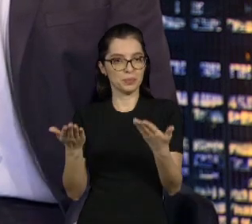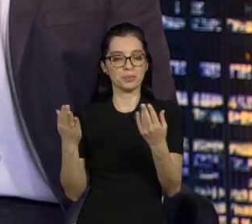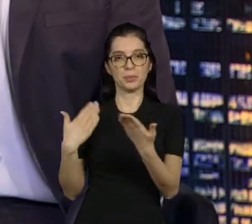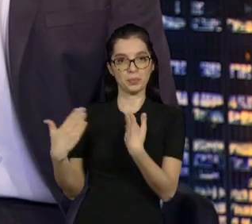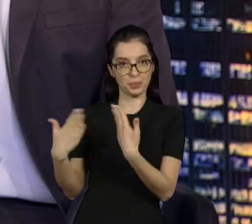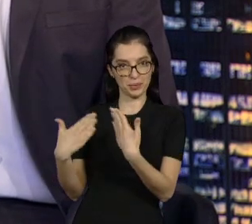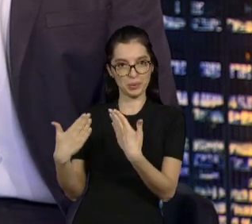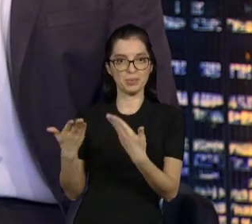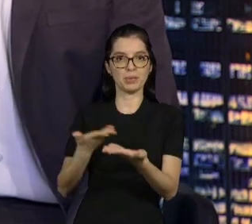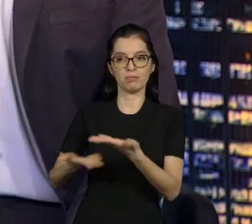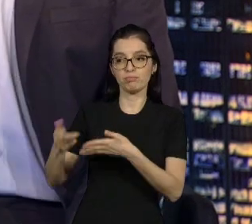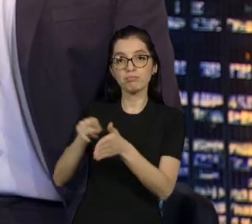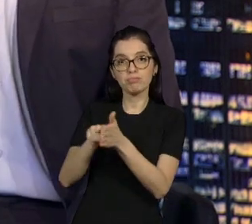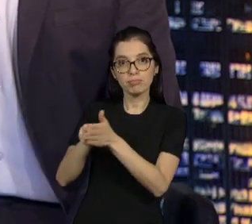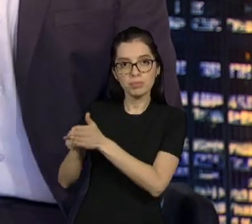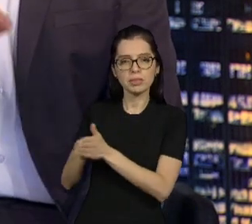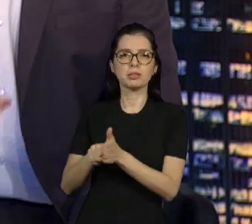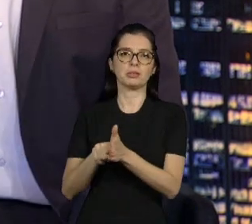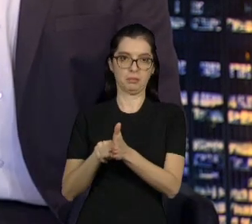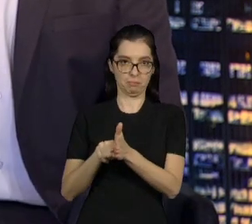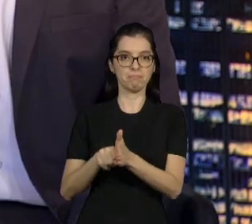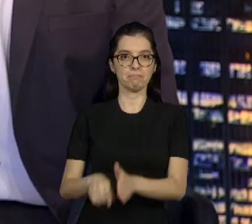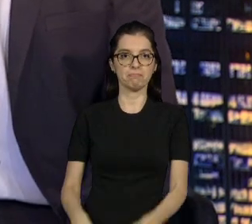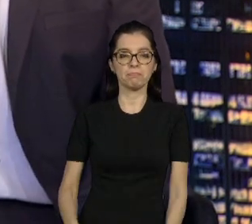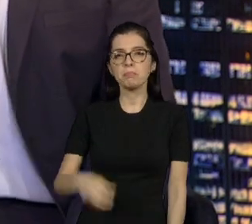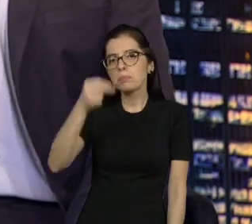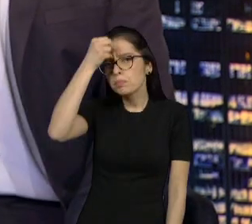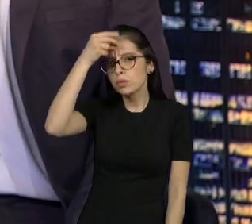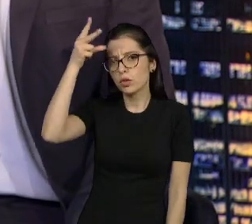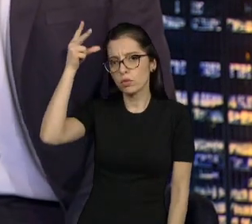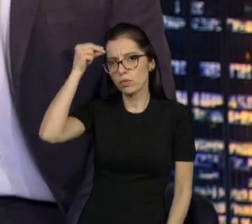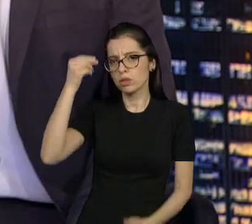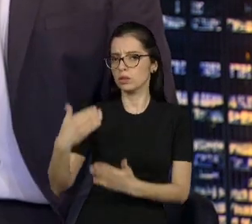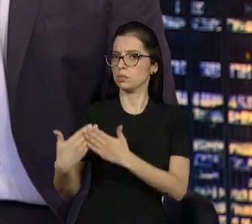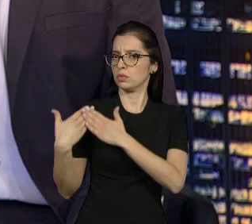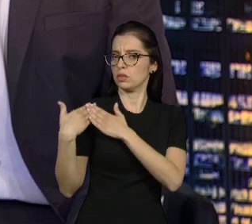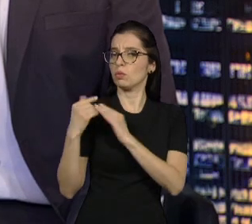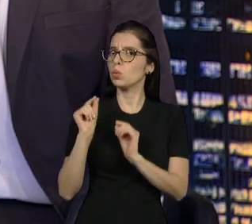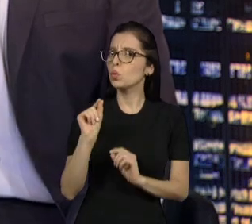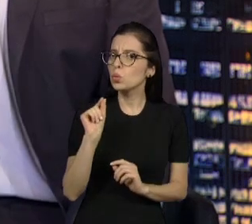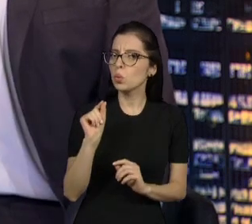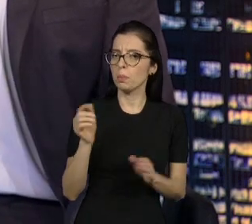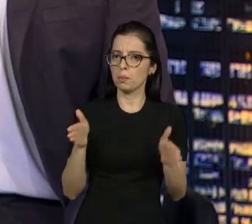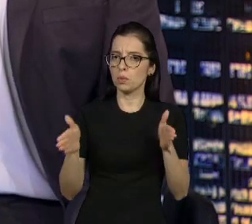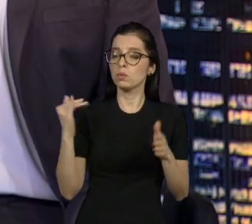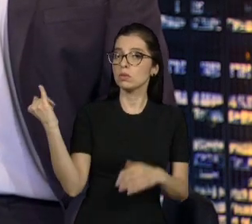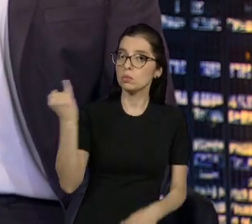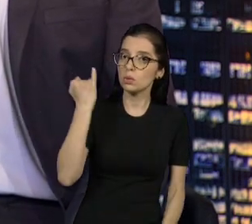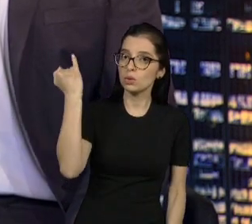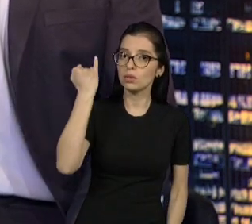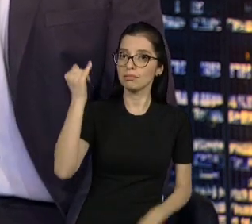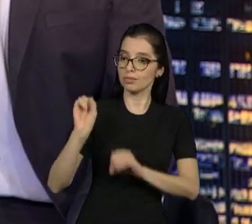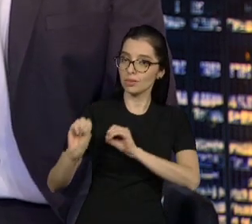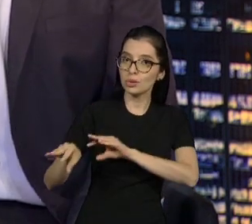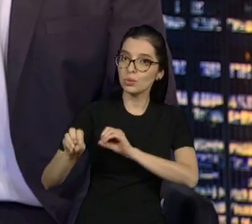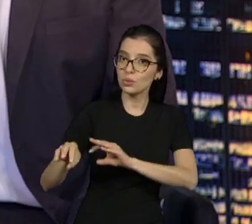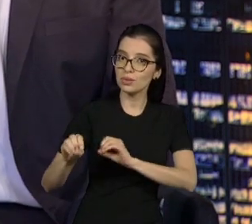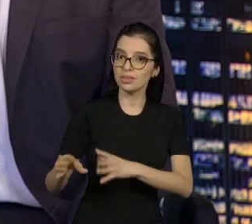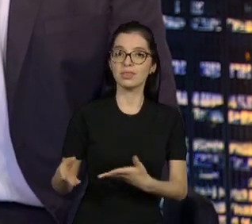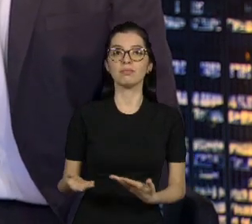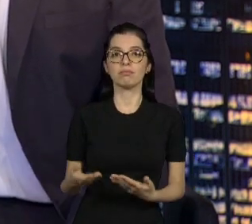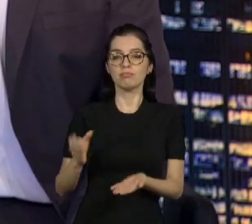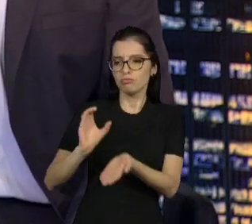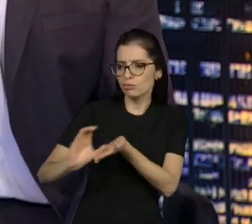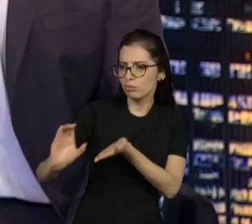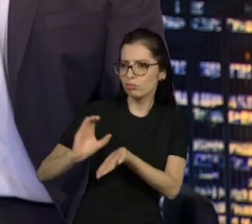de pesquisas. Os municípios são responsáveis por uma etapa muito importante do ensino. Investir em educação